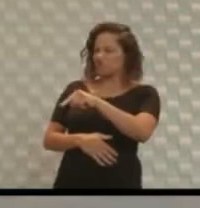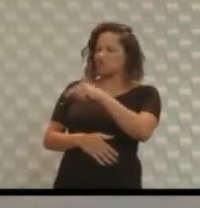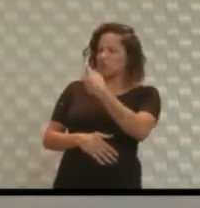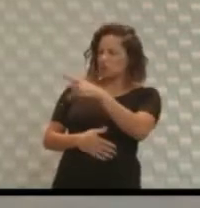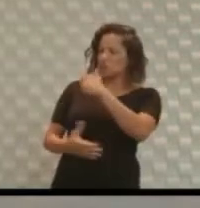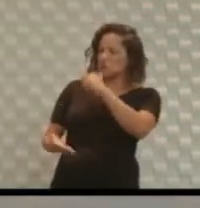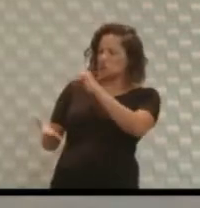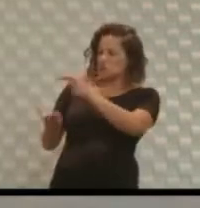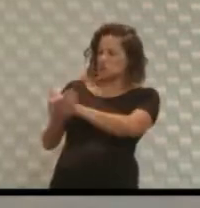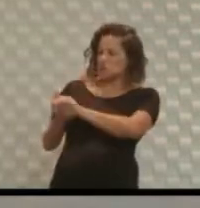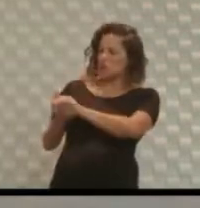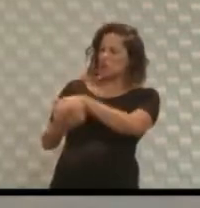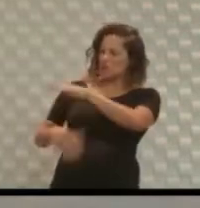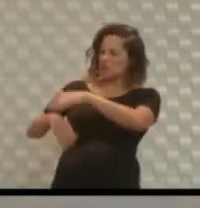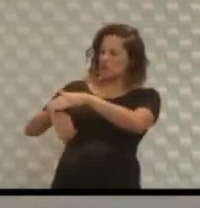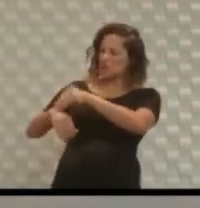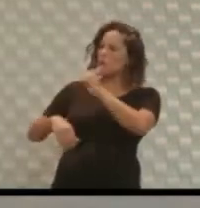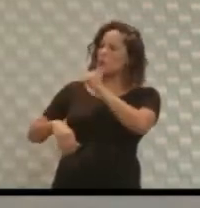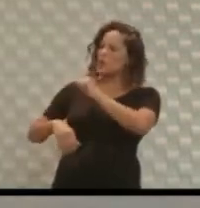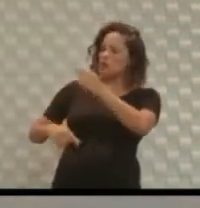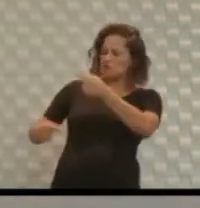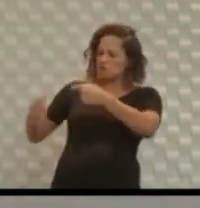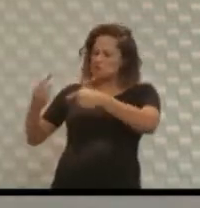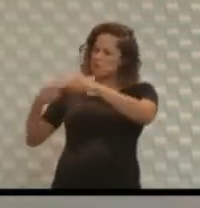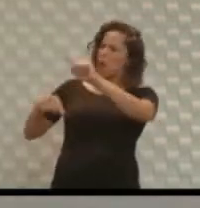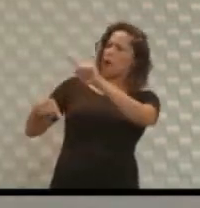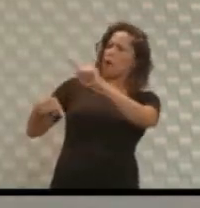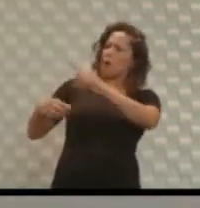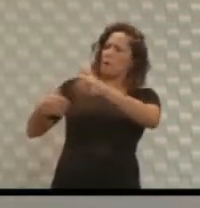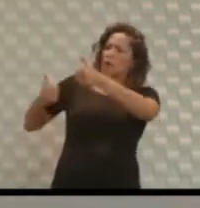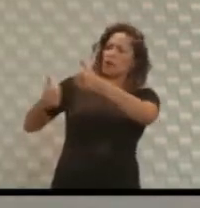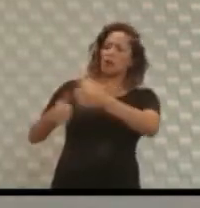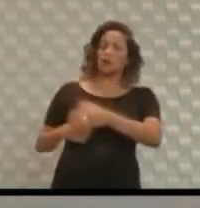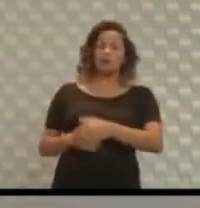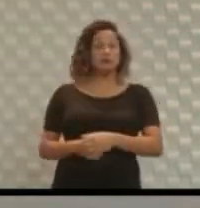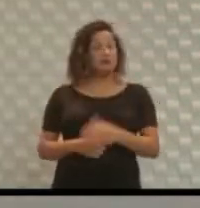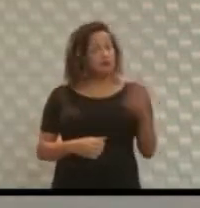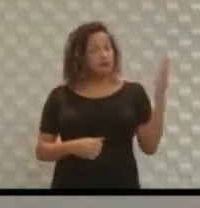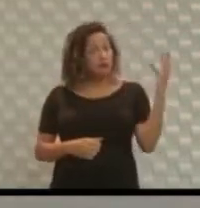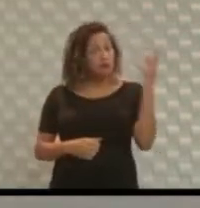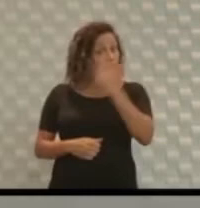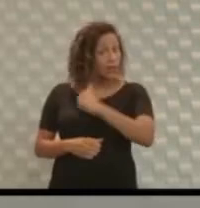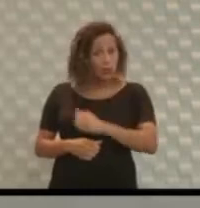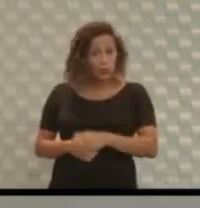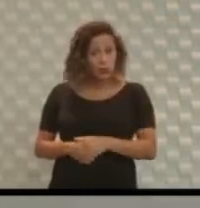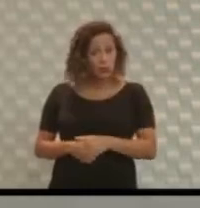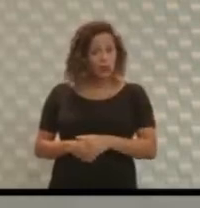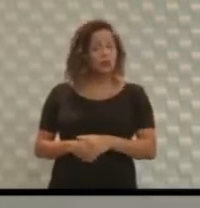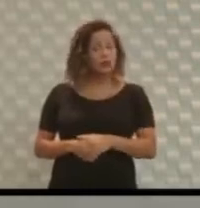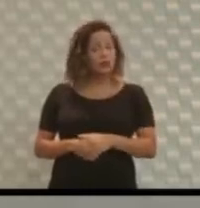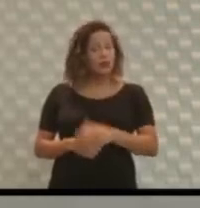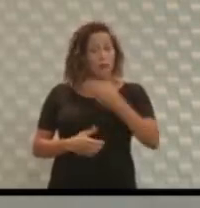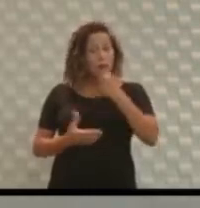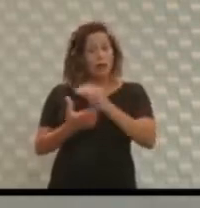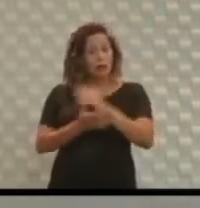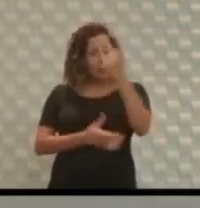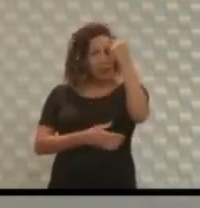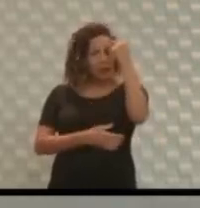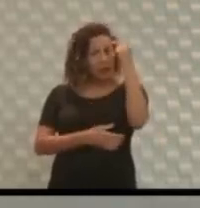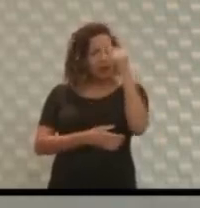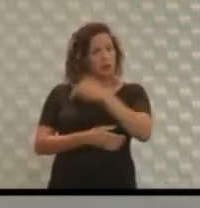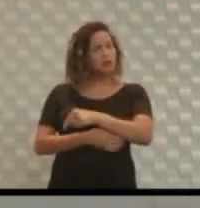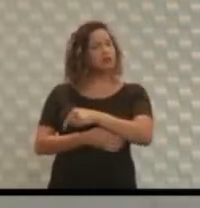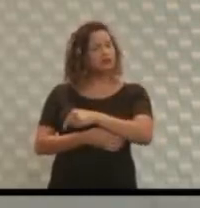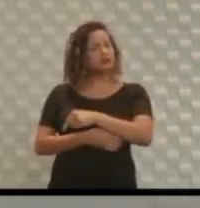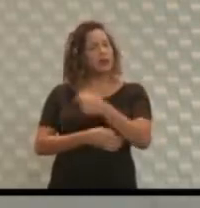esposa uma mulher melhor. Olha que coisa linda. O marido, ele tem que pensar assim, eu quero fazer